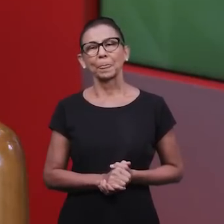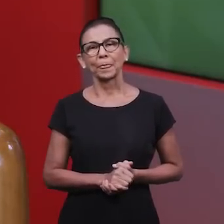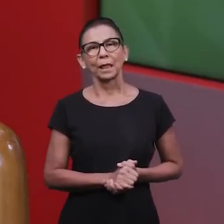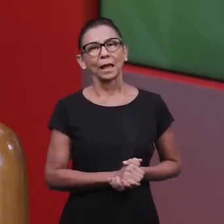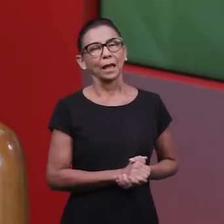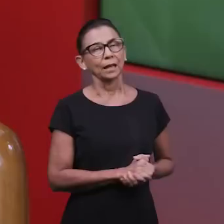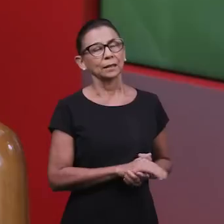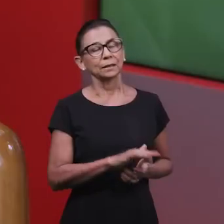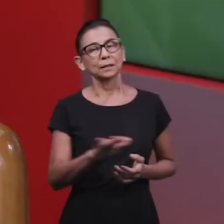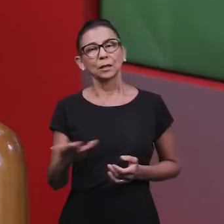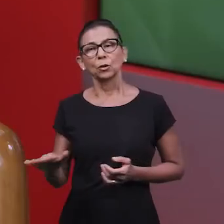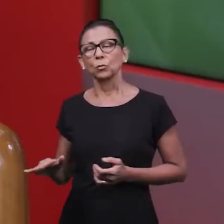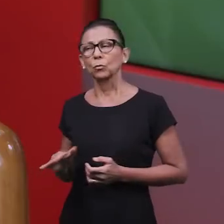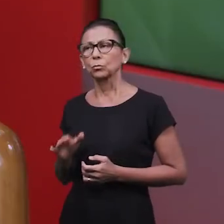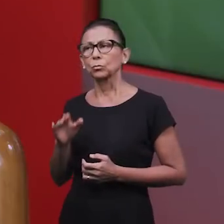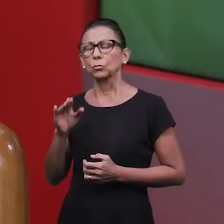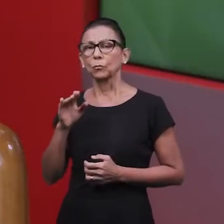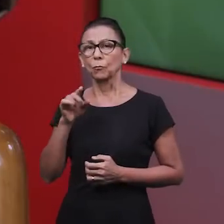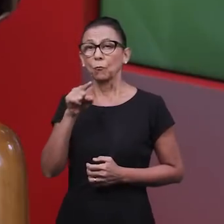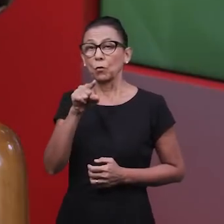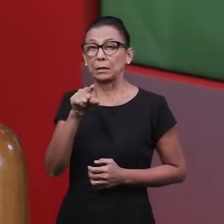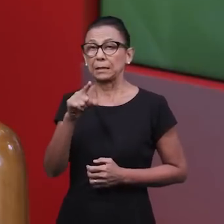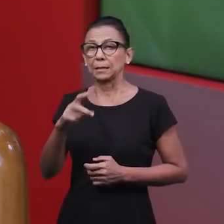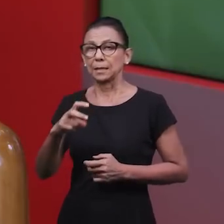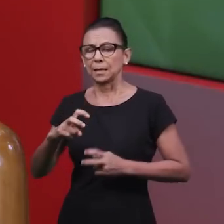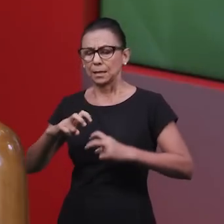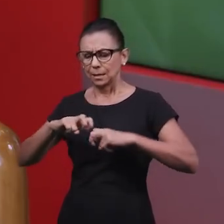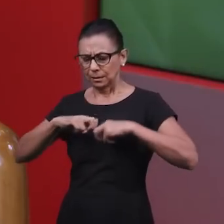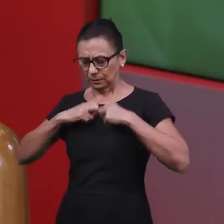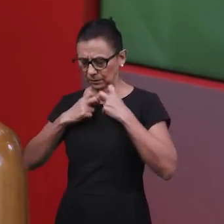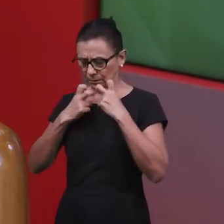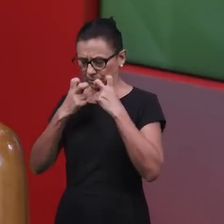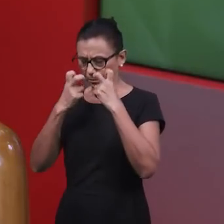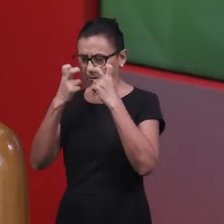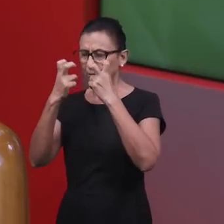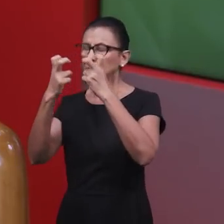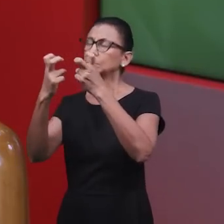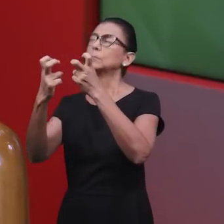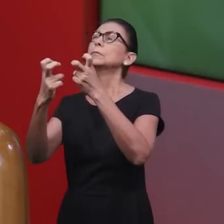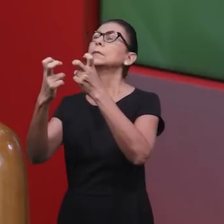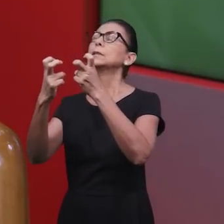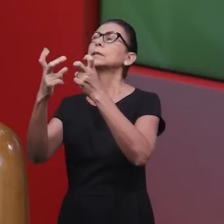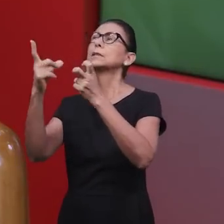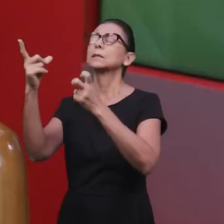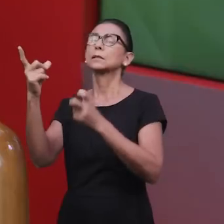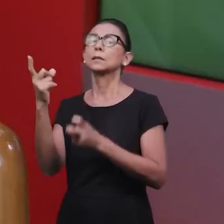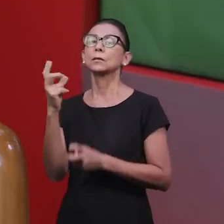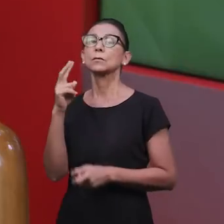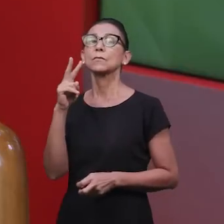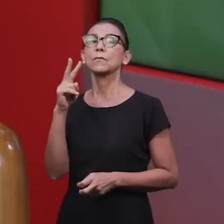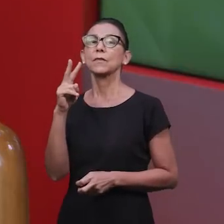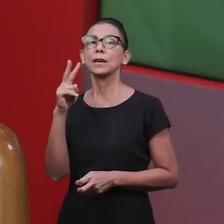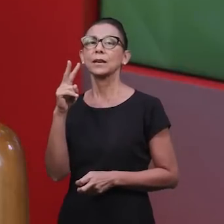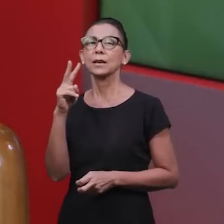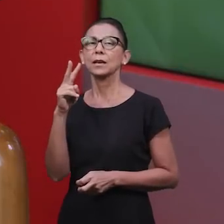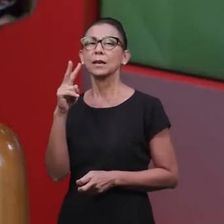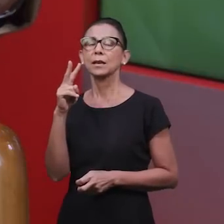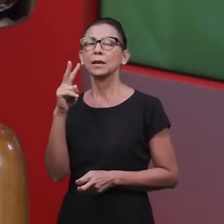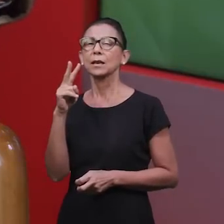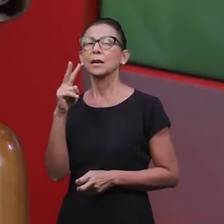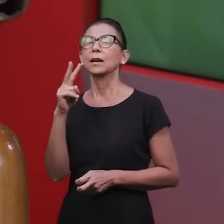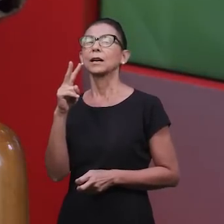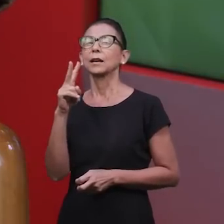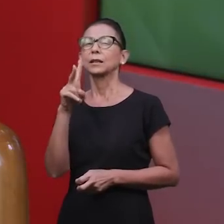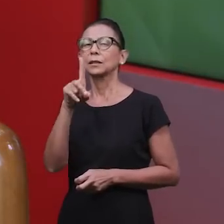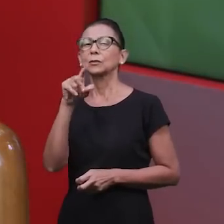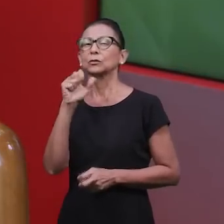o Josias, homem, as suas dificuldades, as minhas dificuldades. Ele vê a vida de Jesus sobre